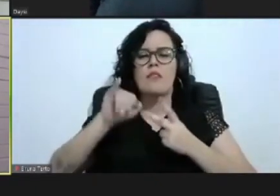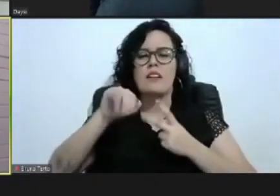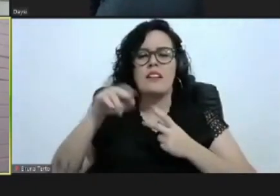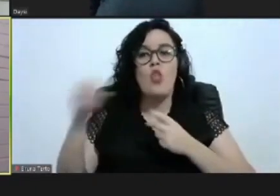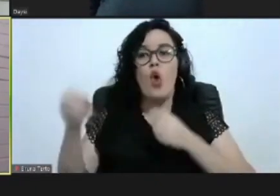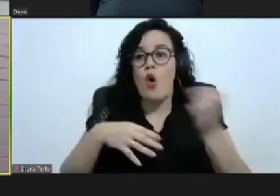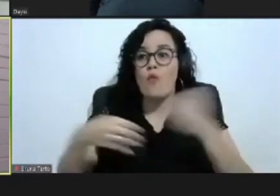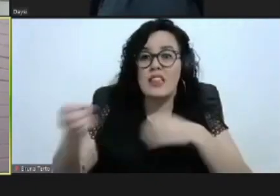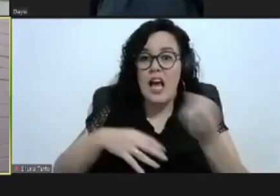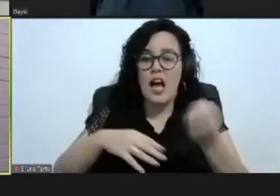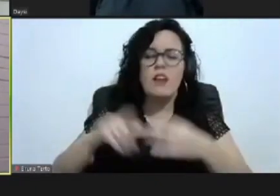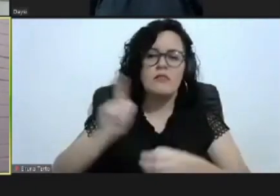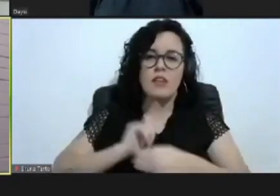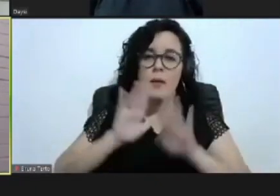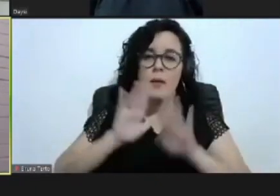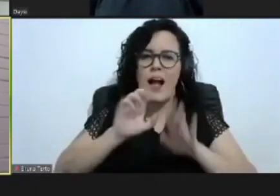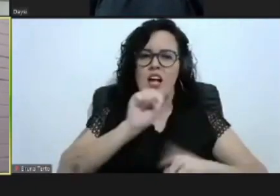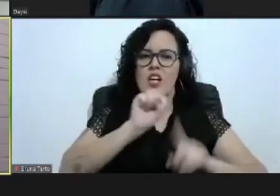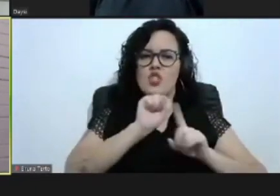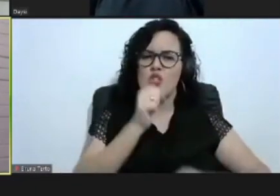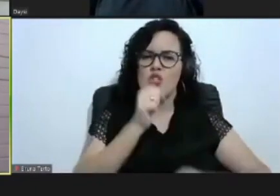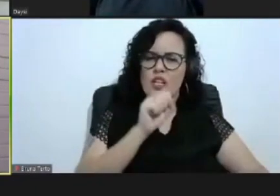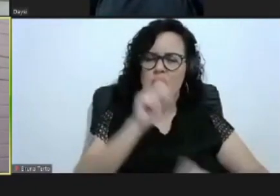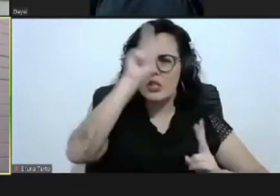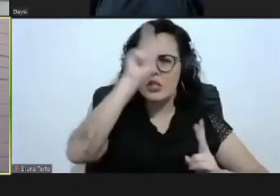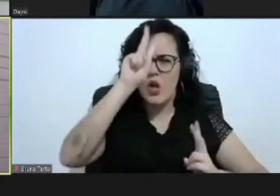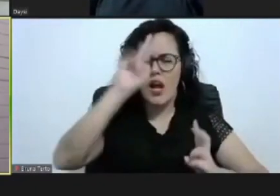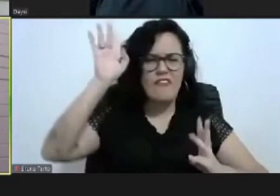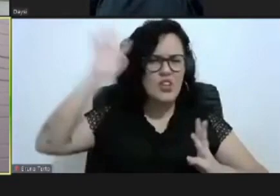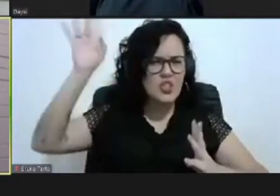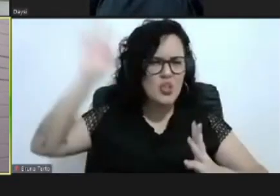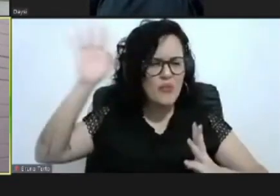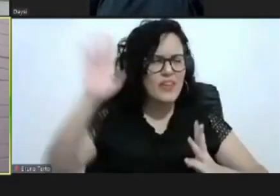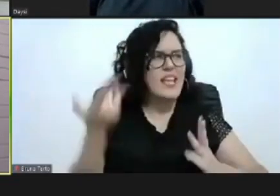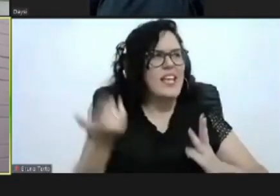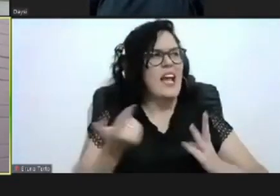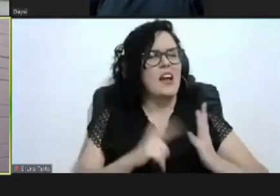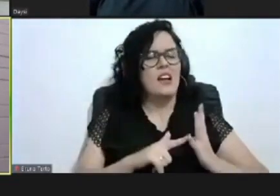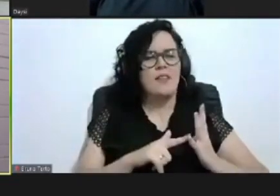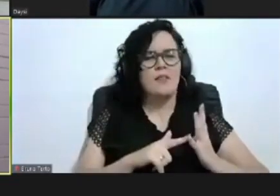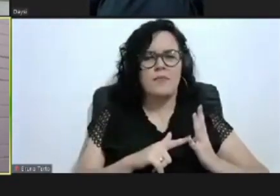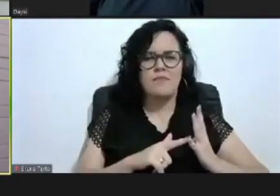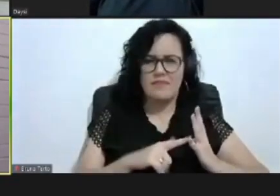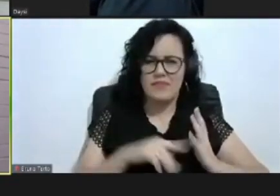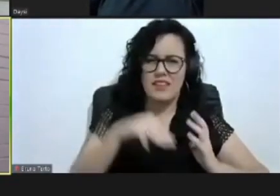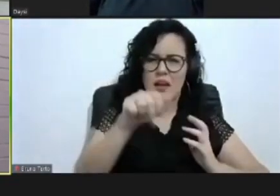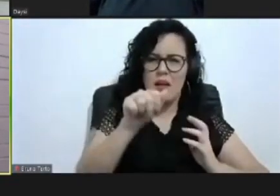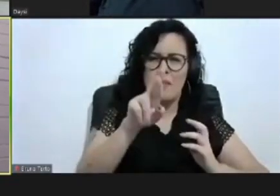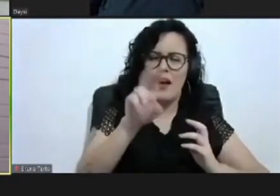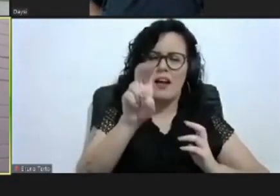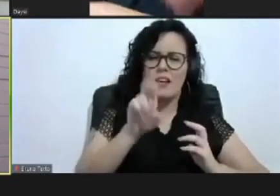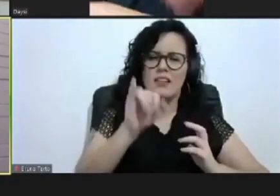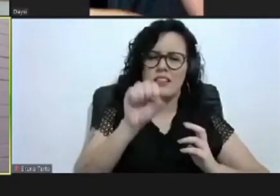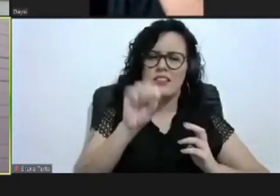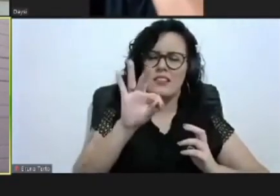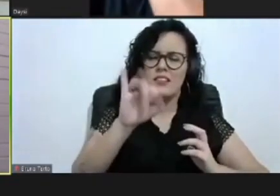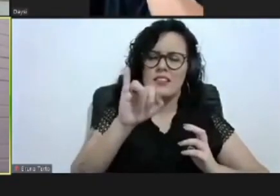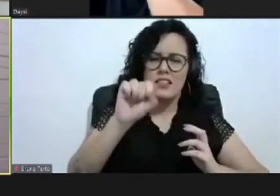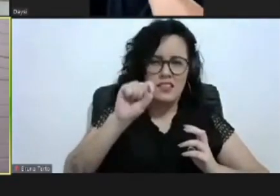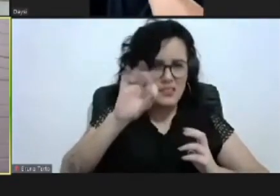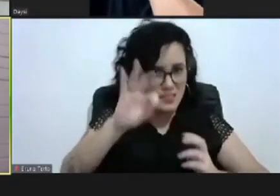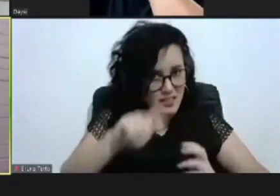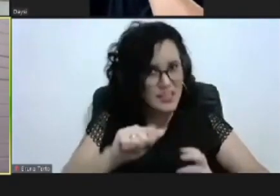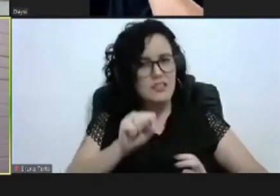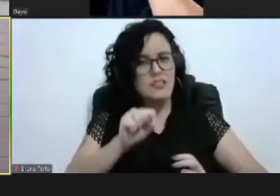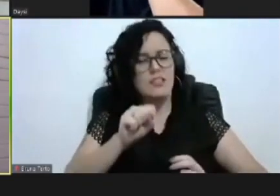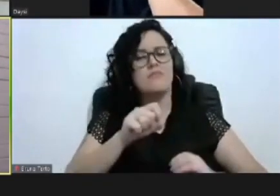a parte de sociologia, de história, de filosofia, dos marxistas, em 98 a Boitempo começou a publicar